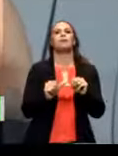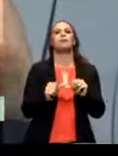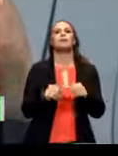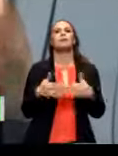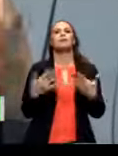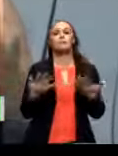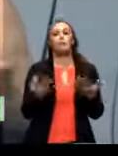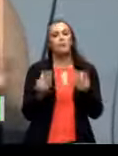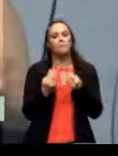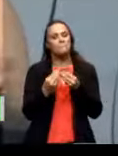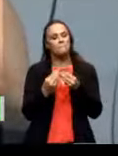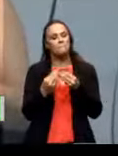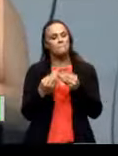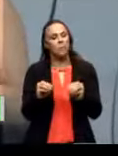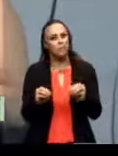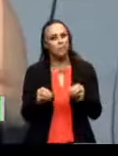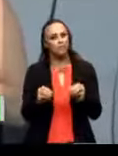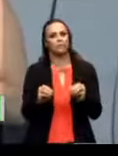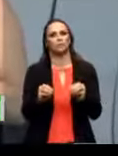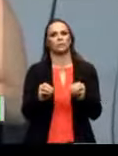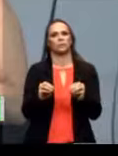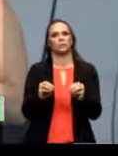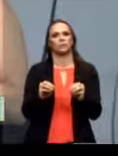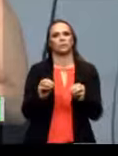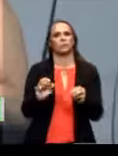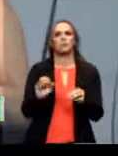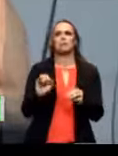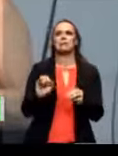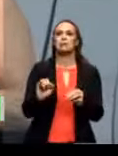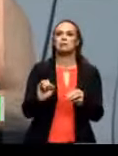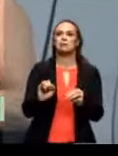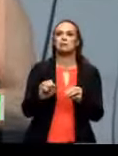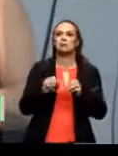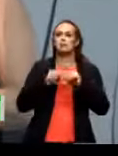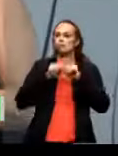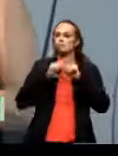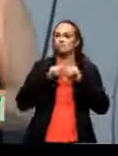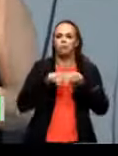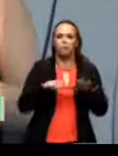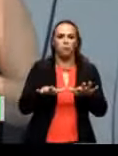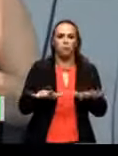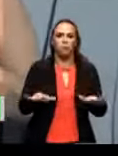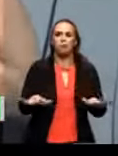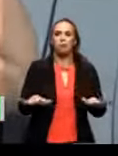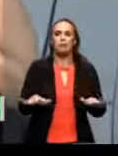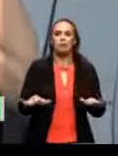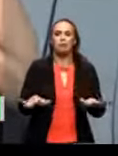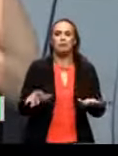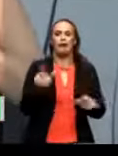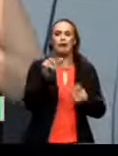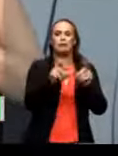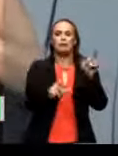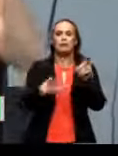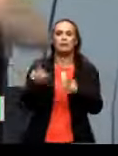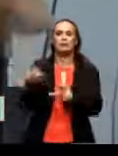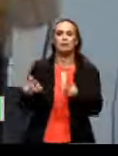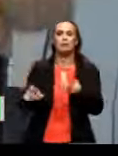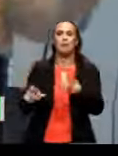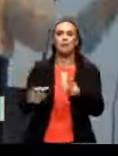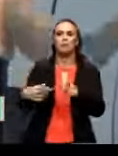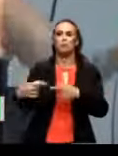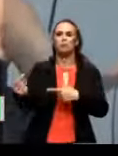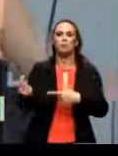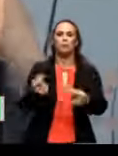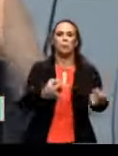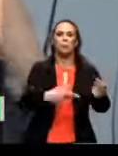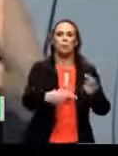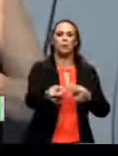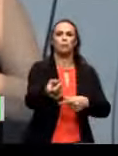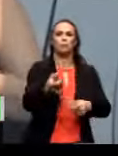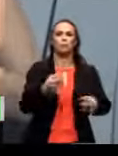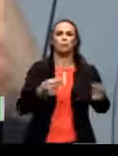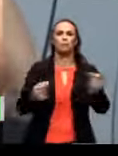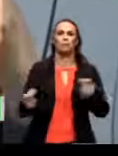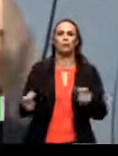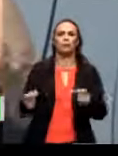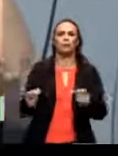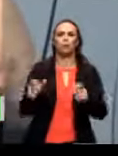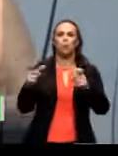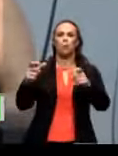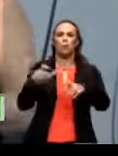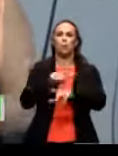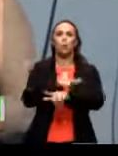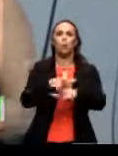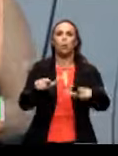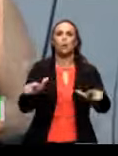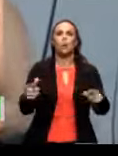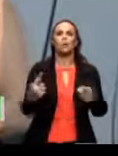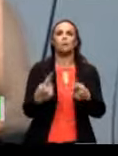desses acidentes, né? E aí as pessoas têm que sair daquele local, não poder viver mais naquele ambiente. Então, seria um